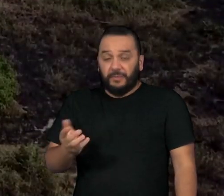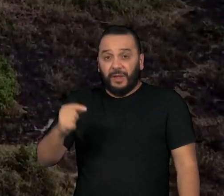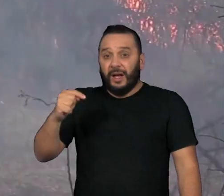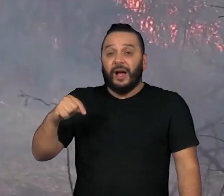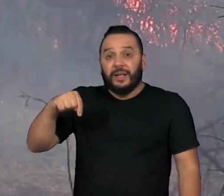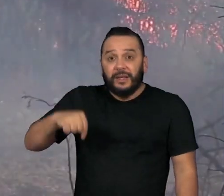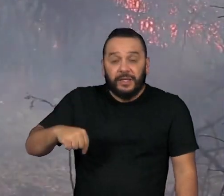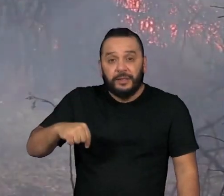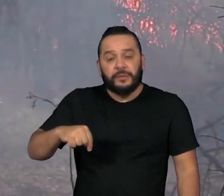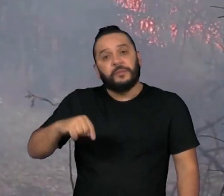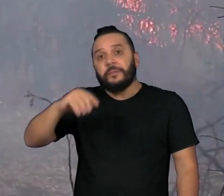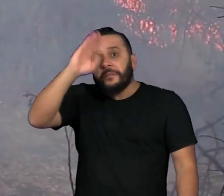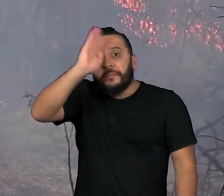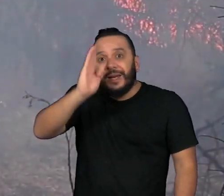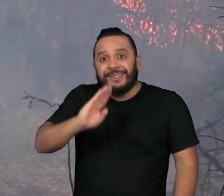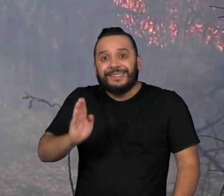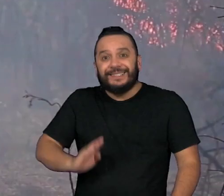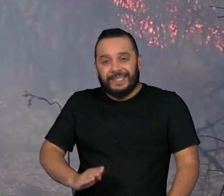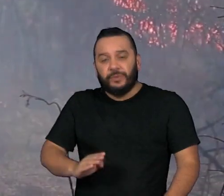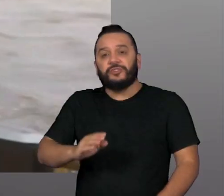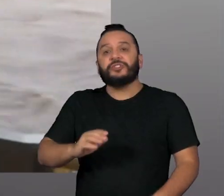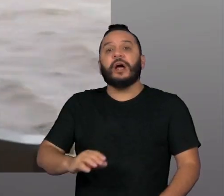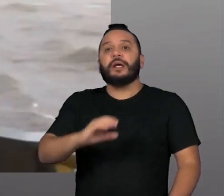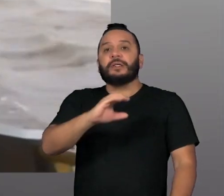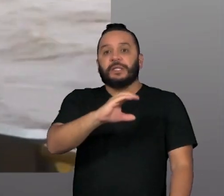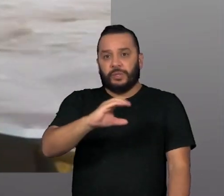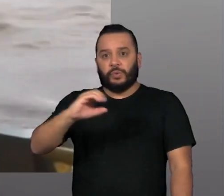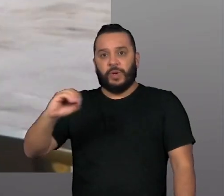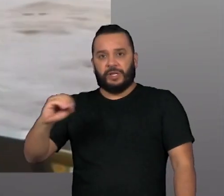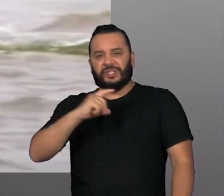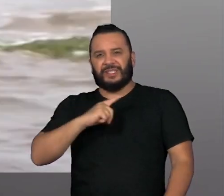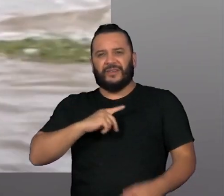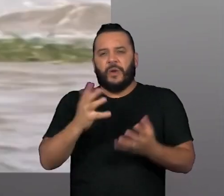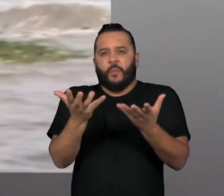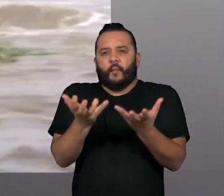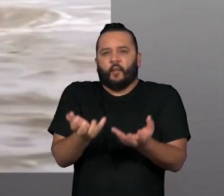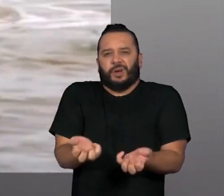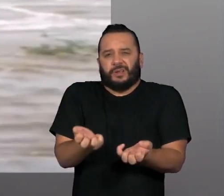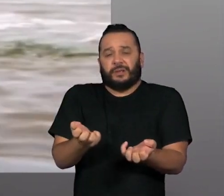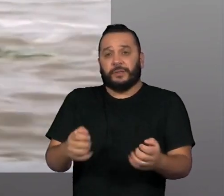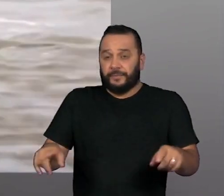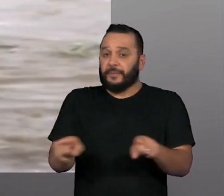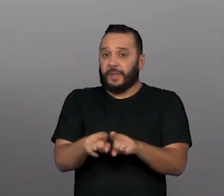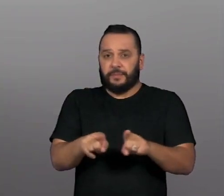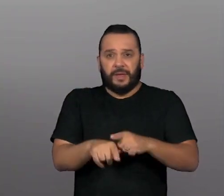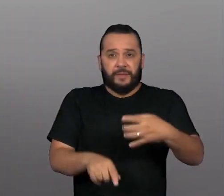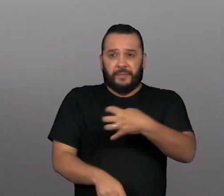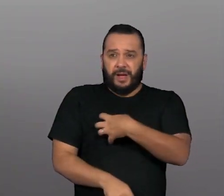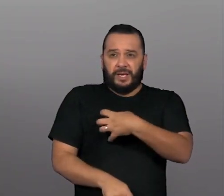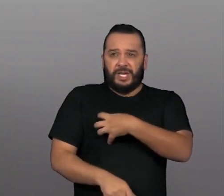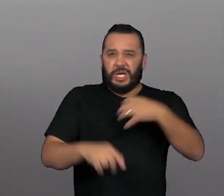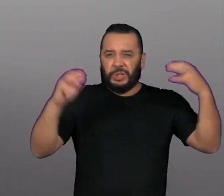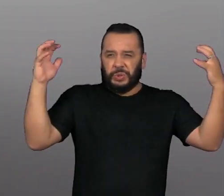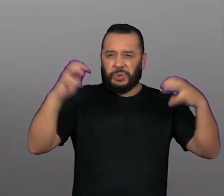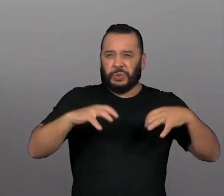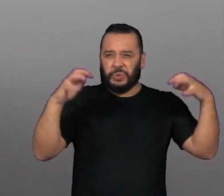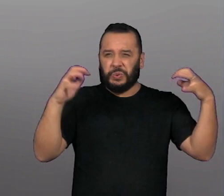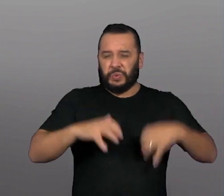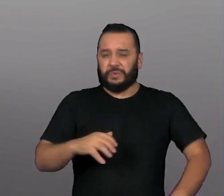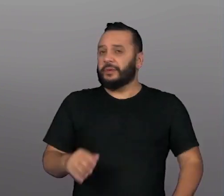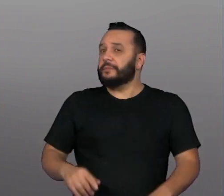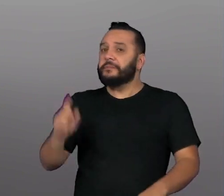Brasil Central no ano passado, muito forte, chuvas extremamente intensas na Bahia, em Minas